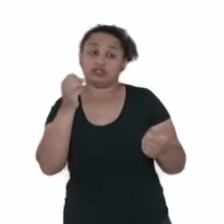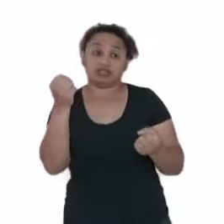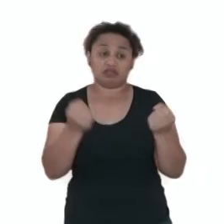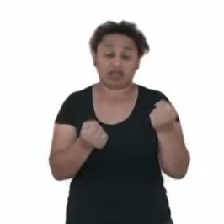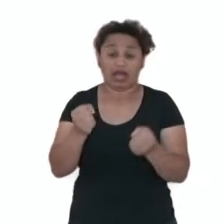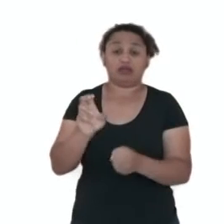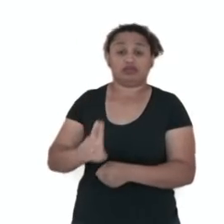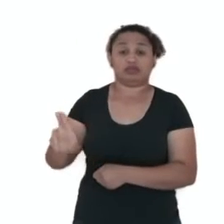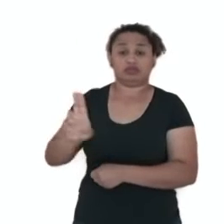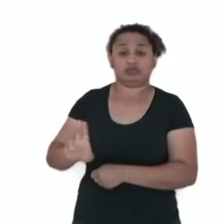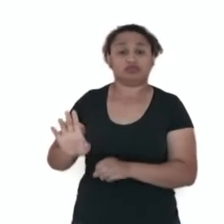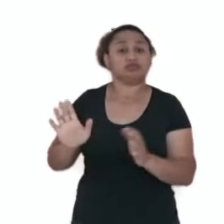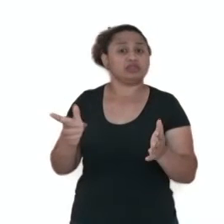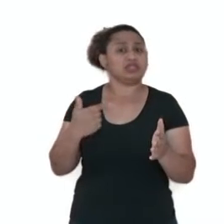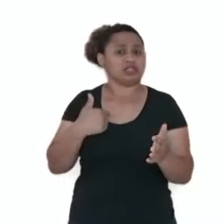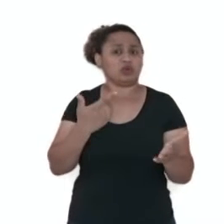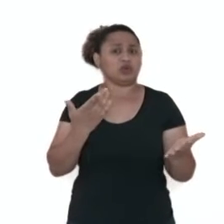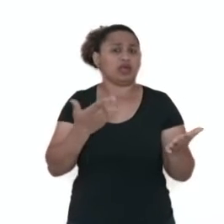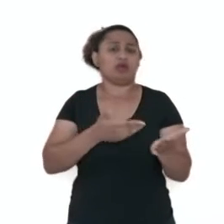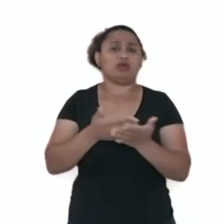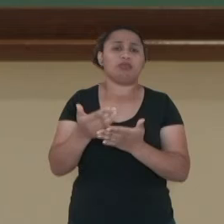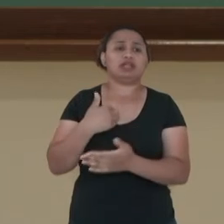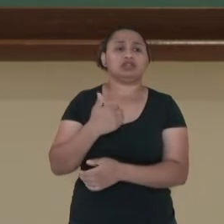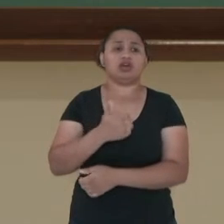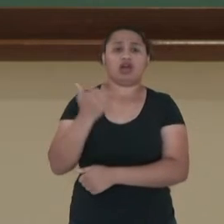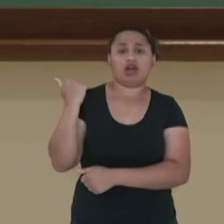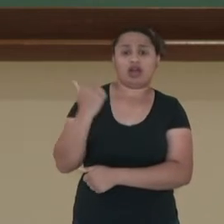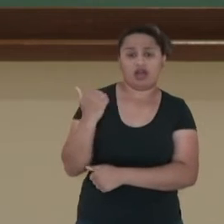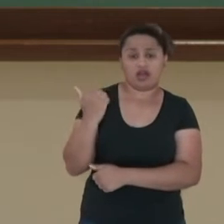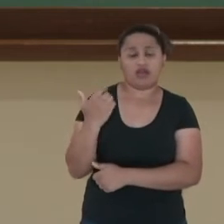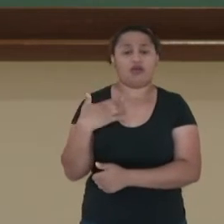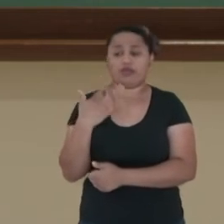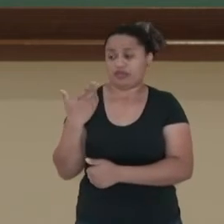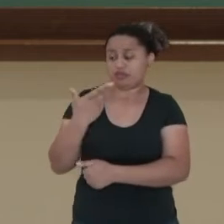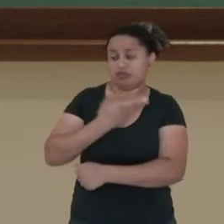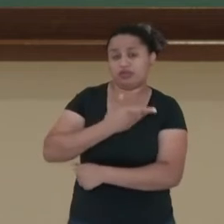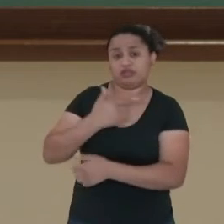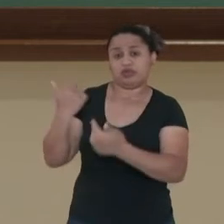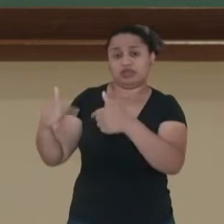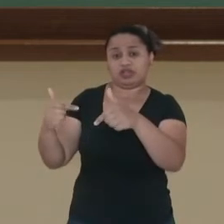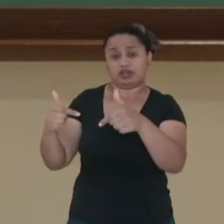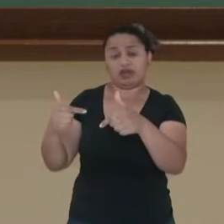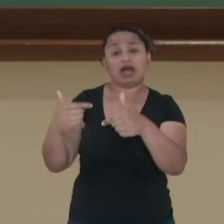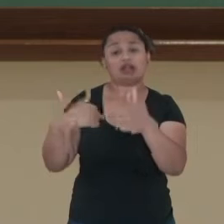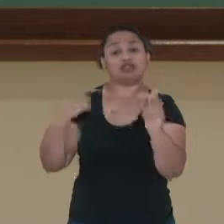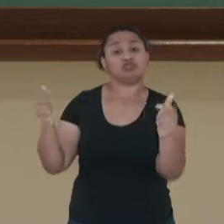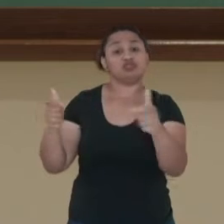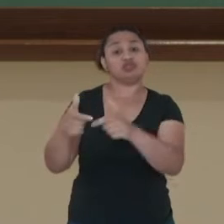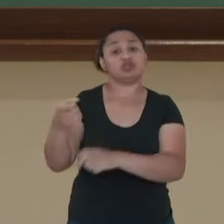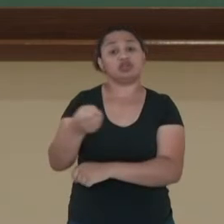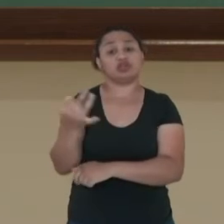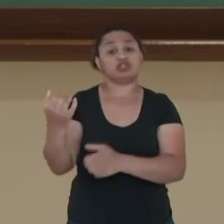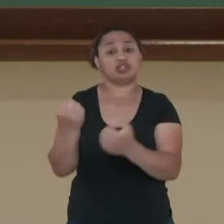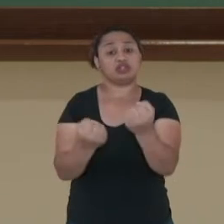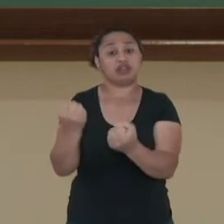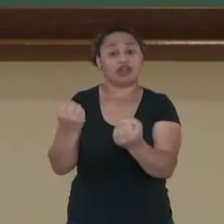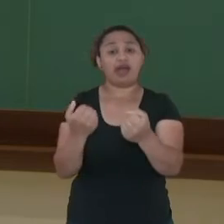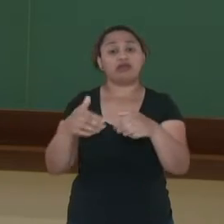considere começar a oferecer caronas para o seu colega de trabalho. Seriam carros a menos na rua. Mas também,